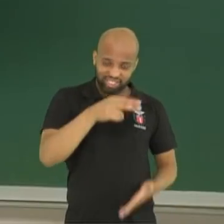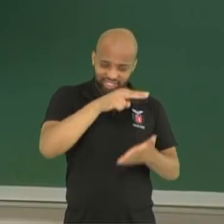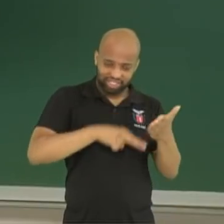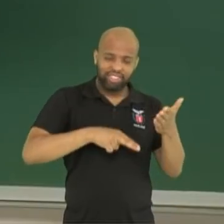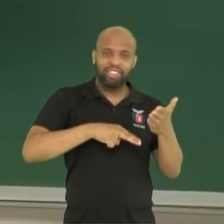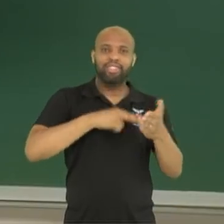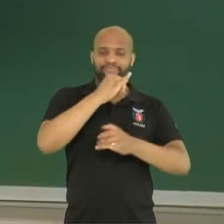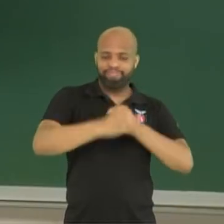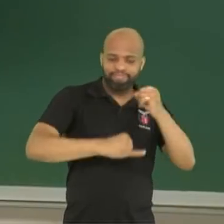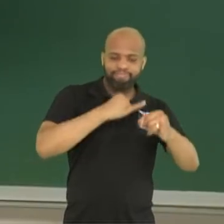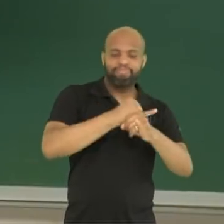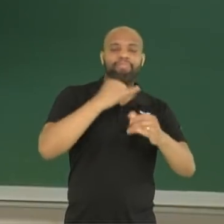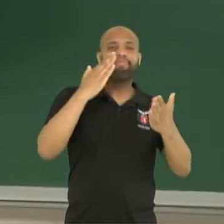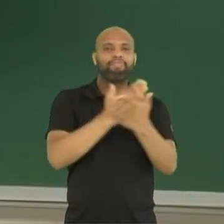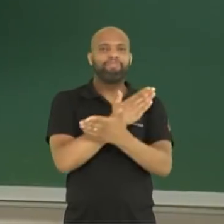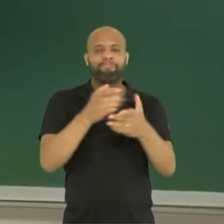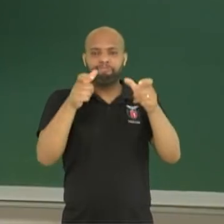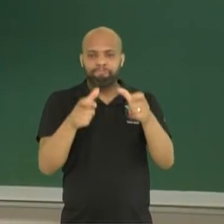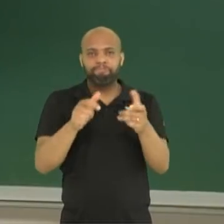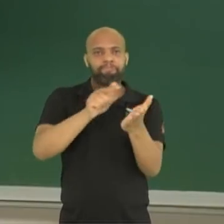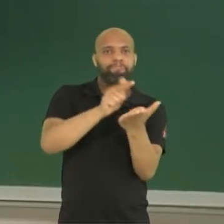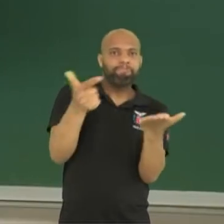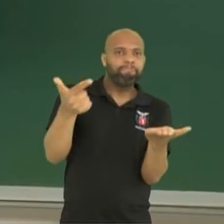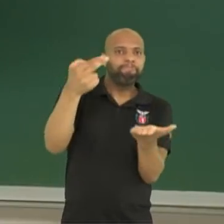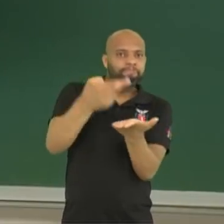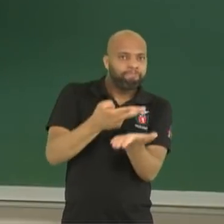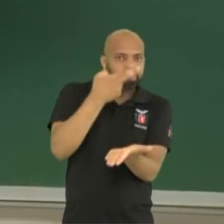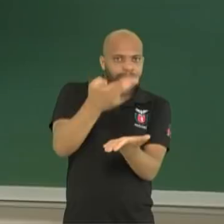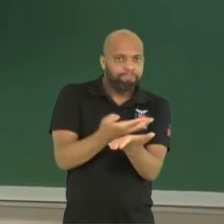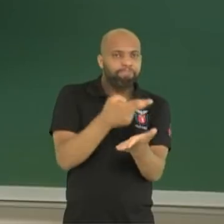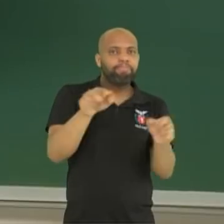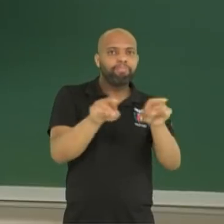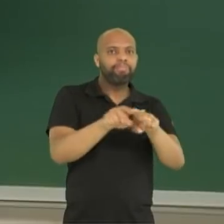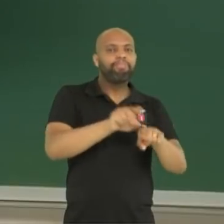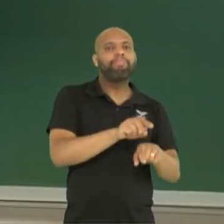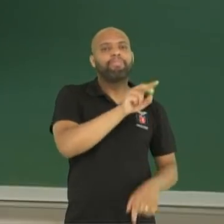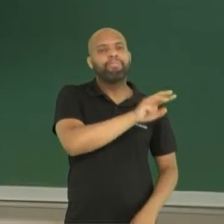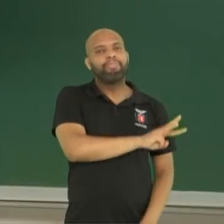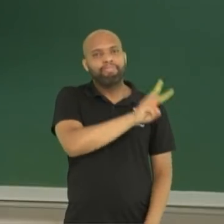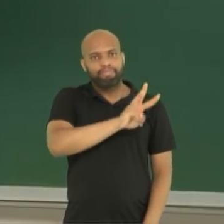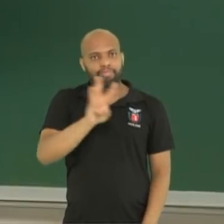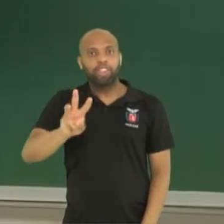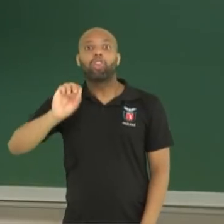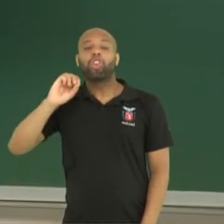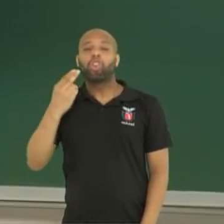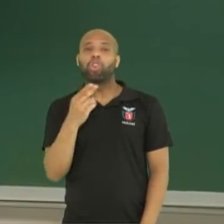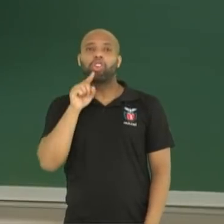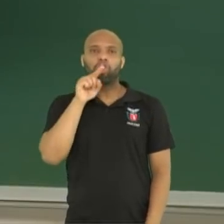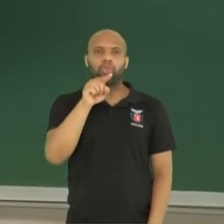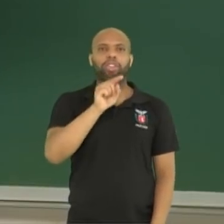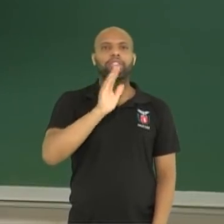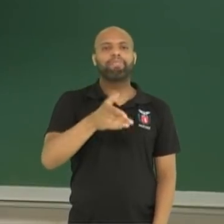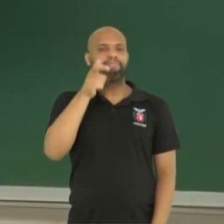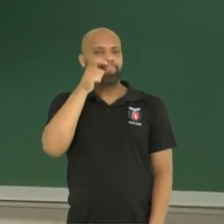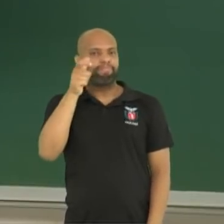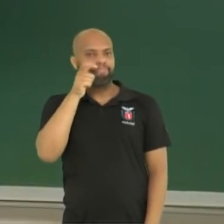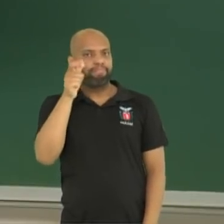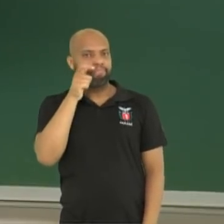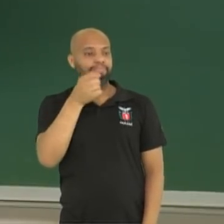internet ou em algum lugar, jornal, revista, site? Ou vocês assistiram a